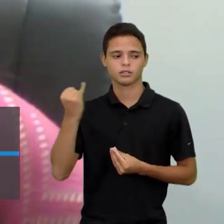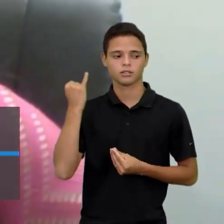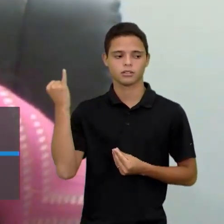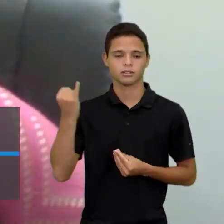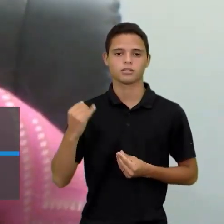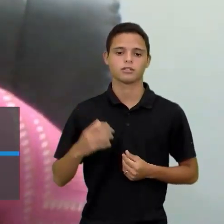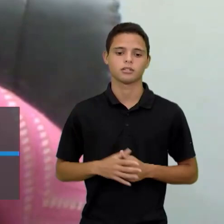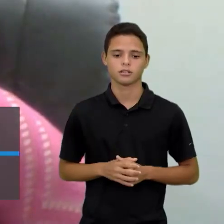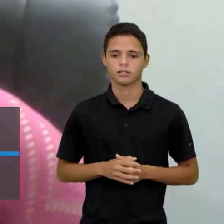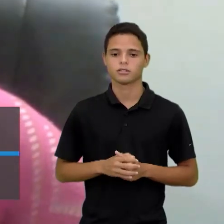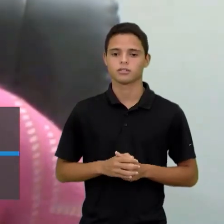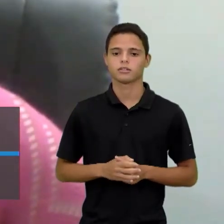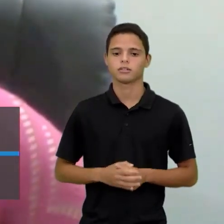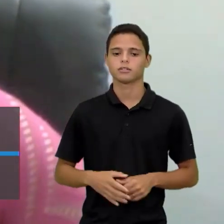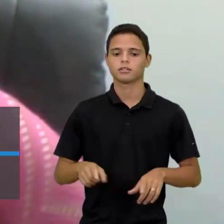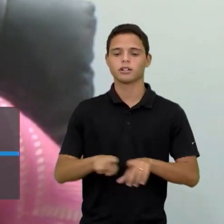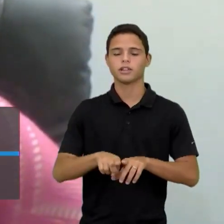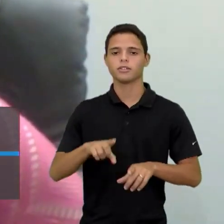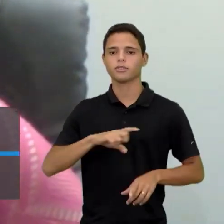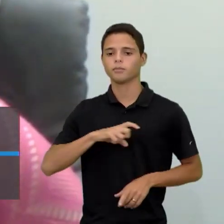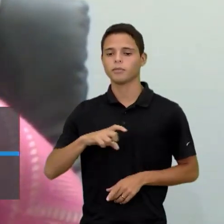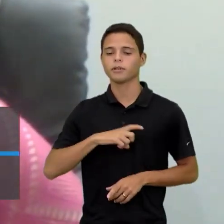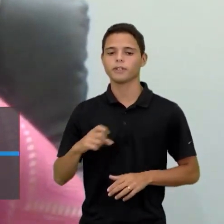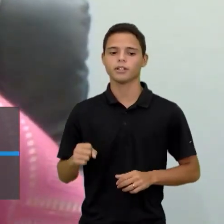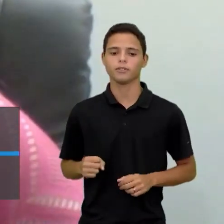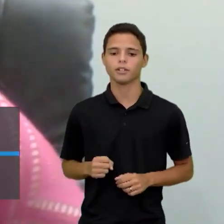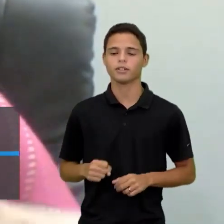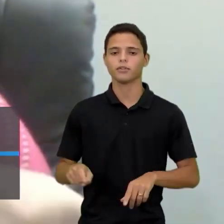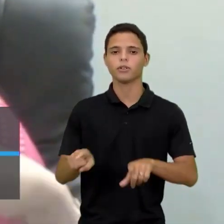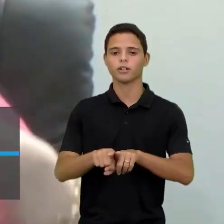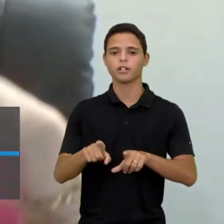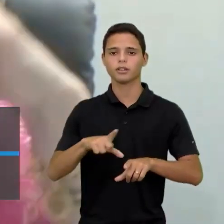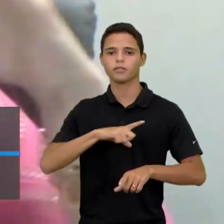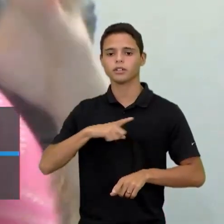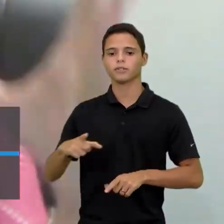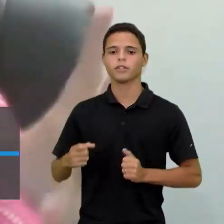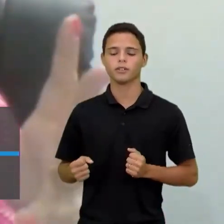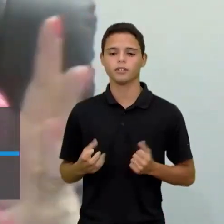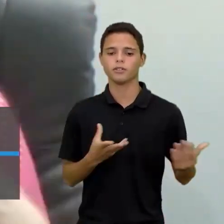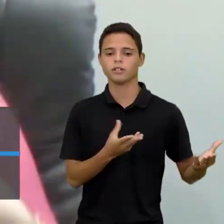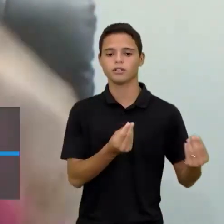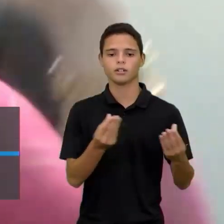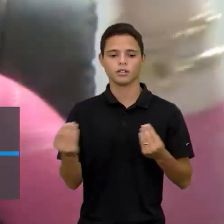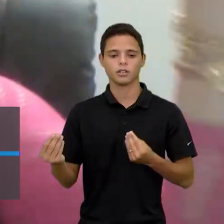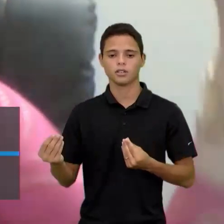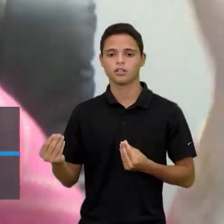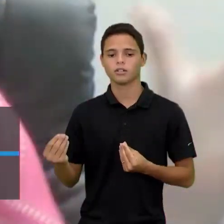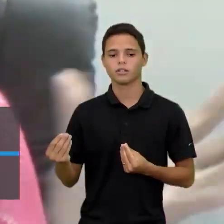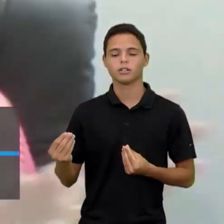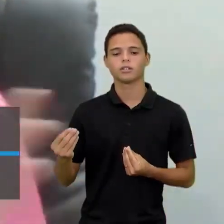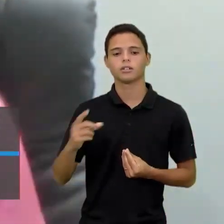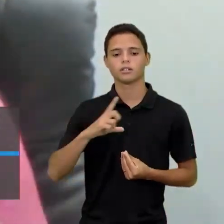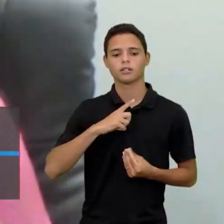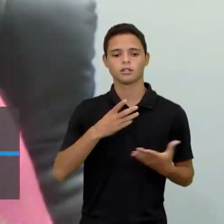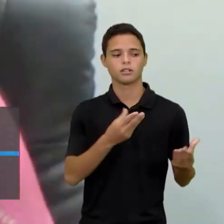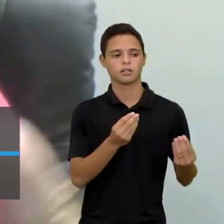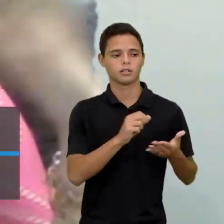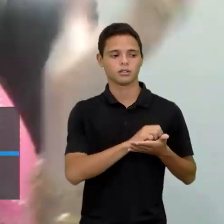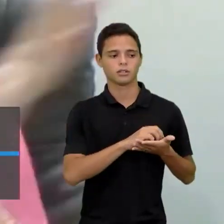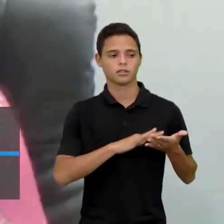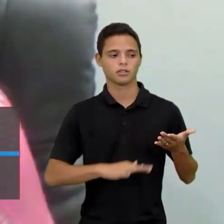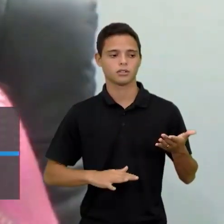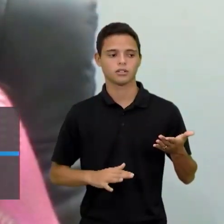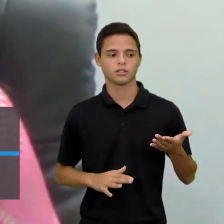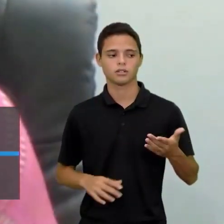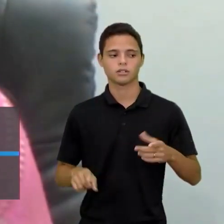sejam confeccionadas previamente, tá bom? Então, eu vou trabalhar com a turma 10 atividades sobre